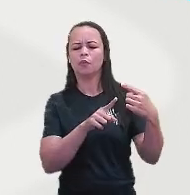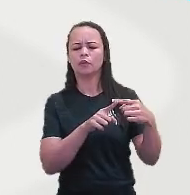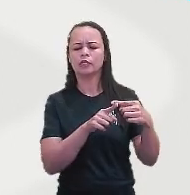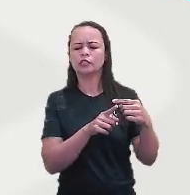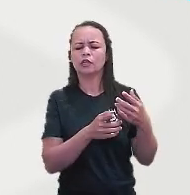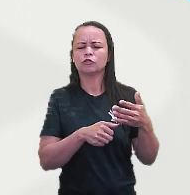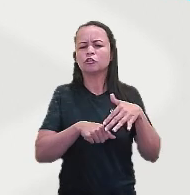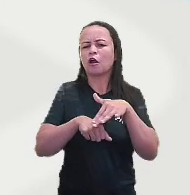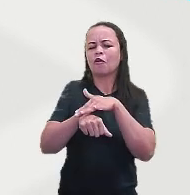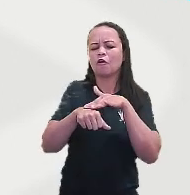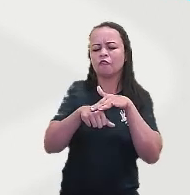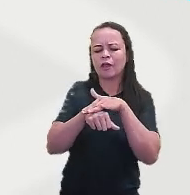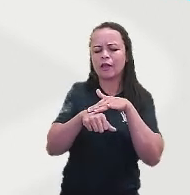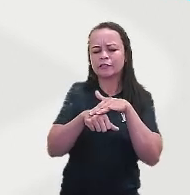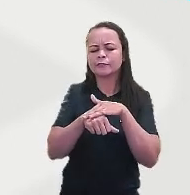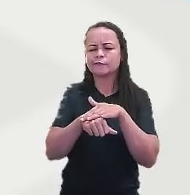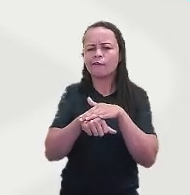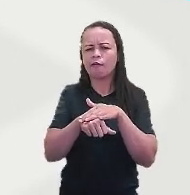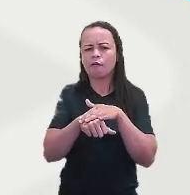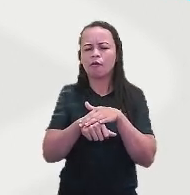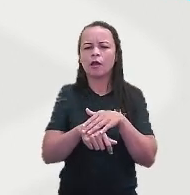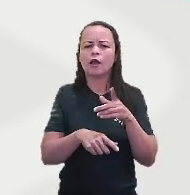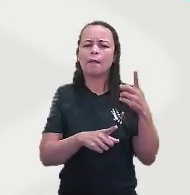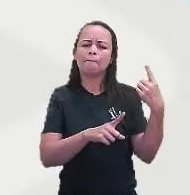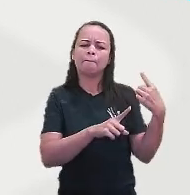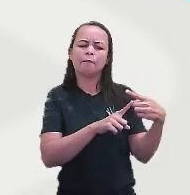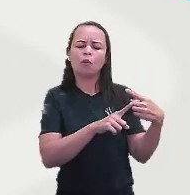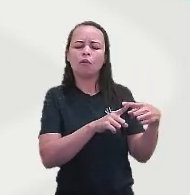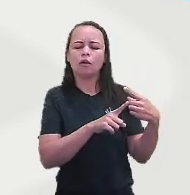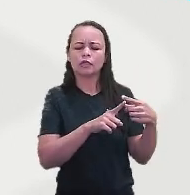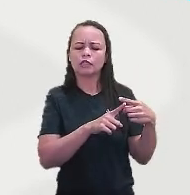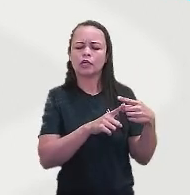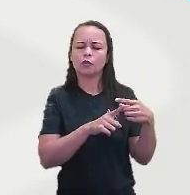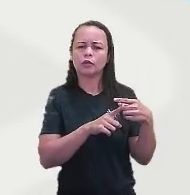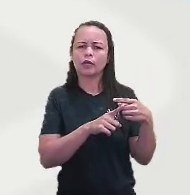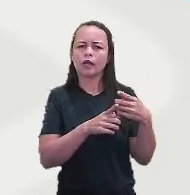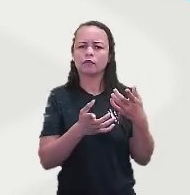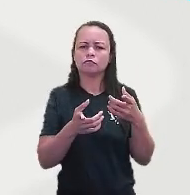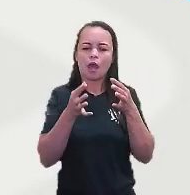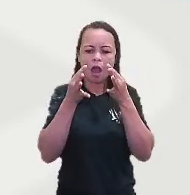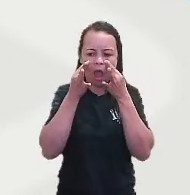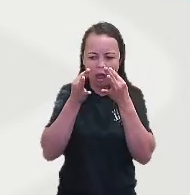estar conversando é porque quero estar concentrada.